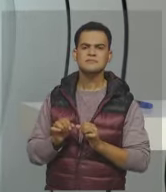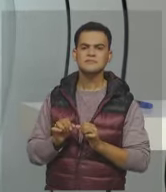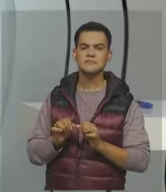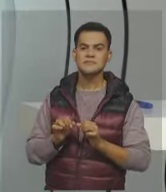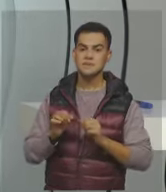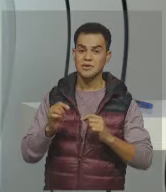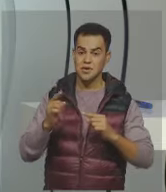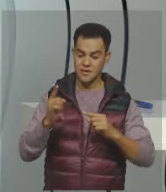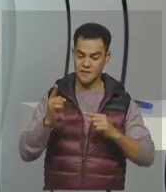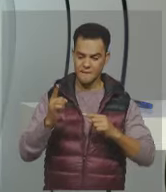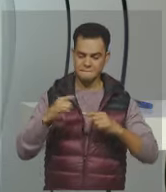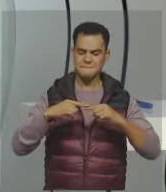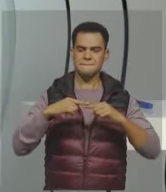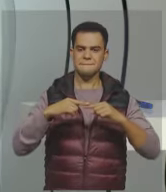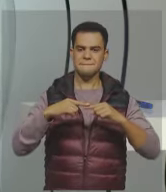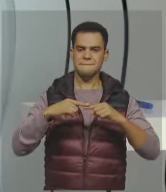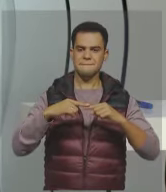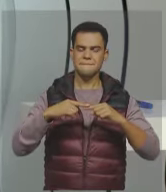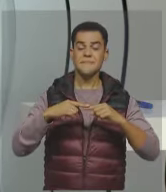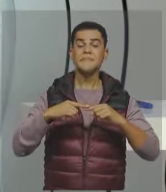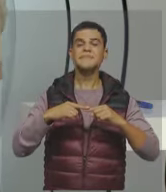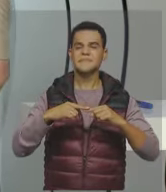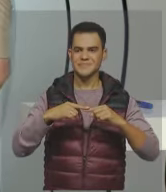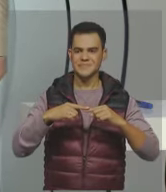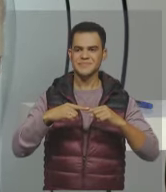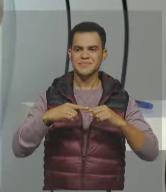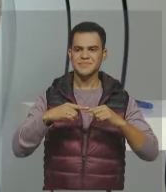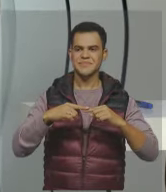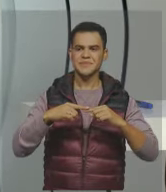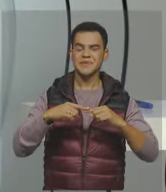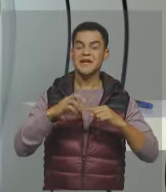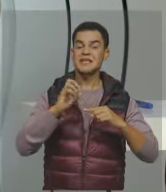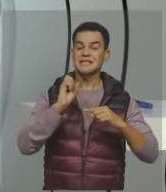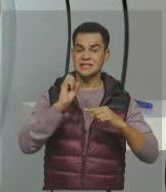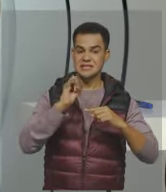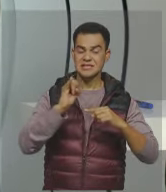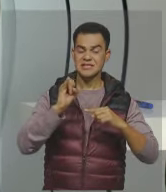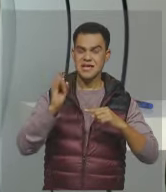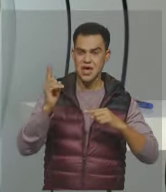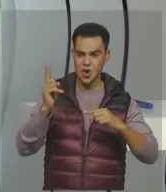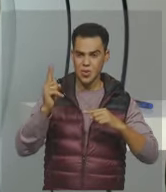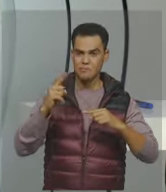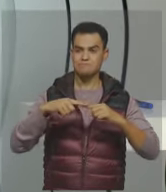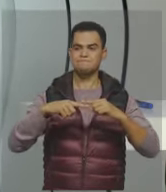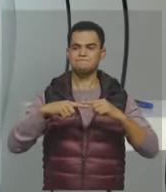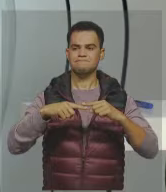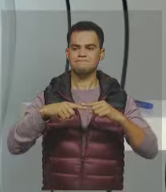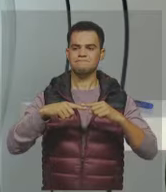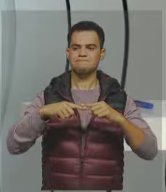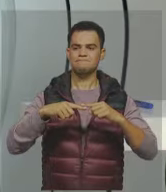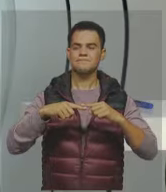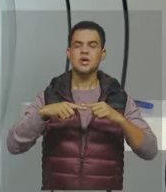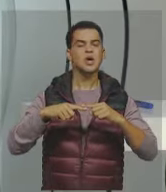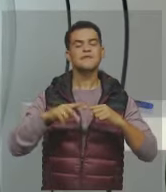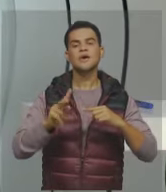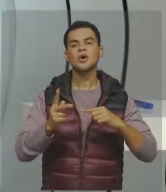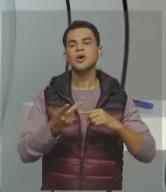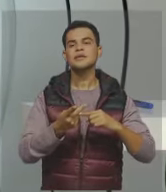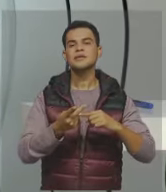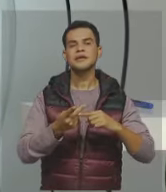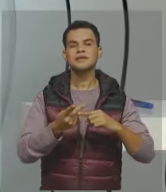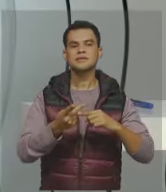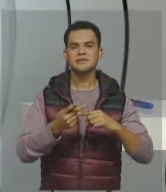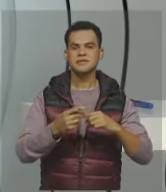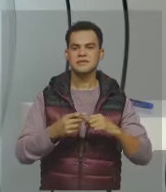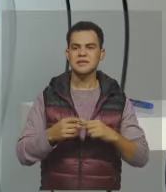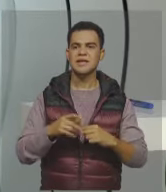chave. Quando eu fecho essa chave aqui, o que vai acontecer de novo? Eu vou ter a corrente saindo